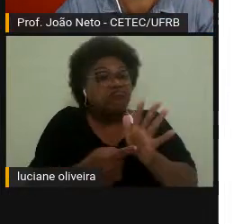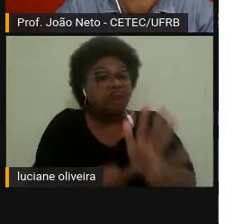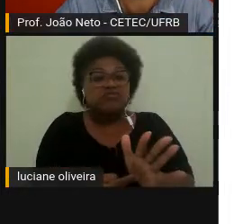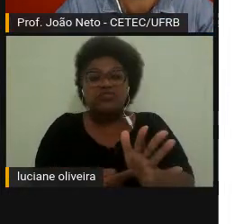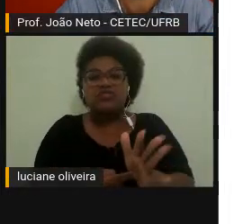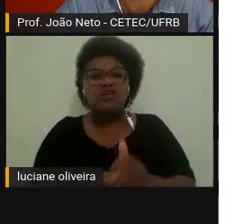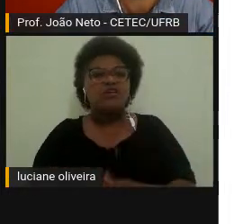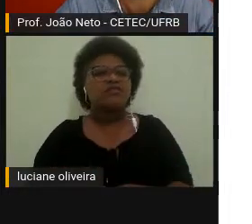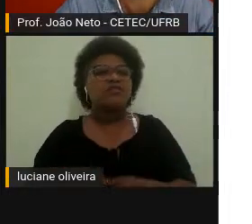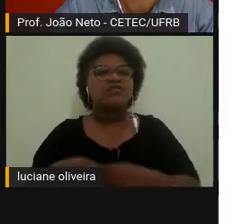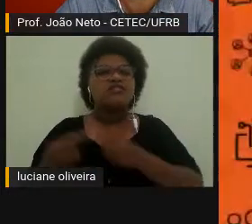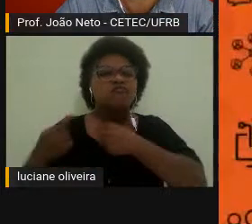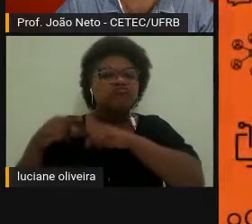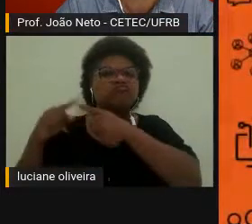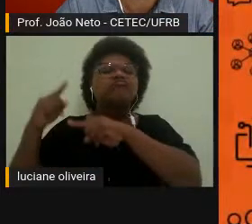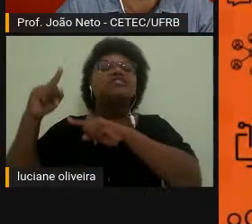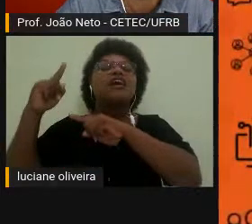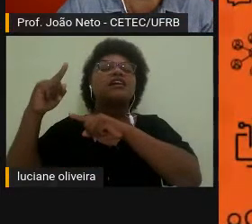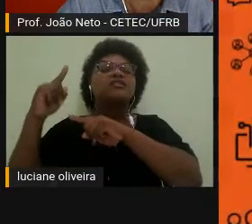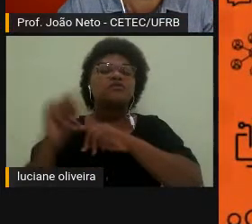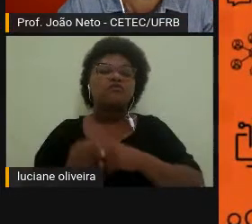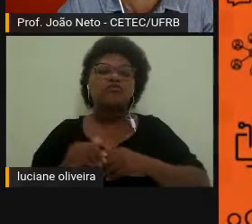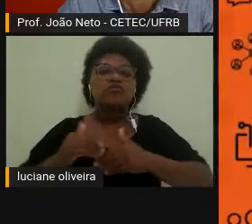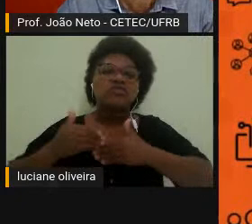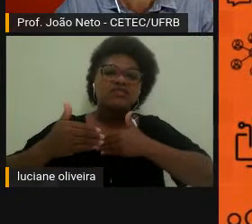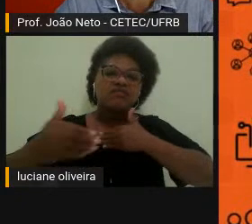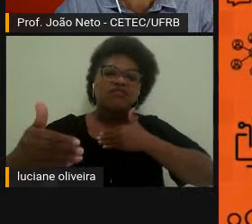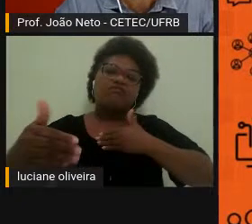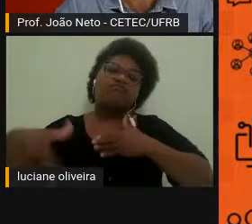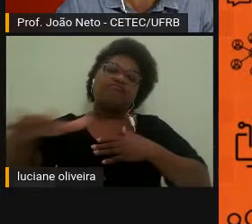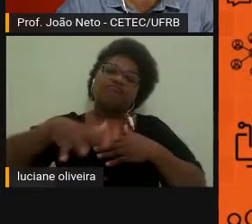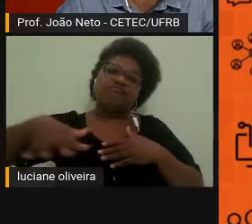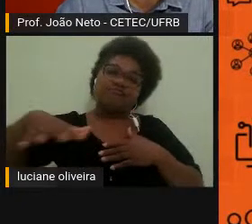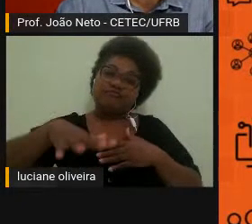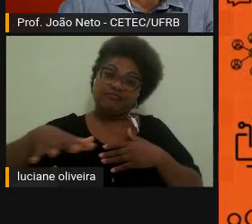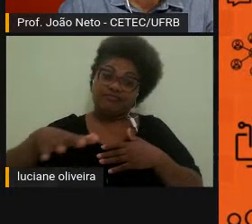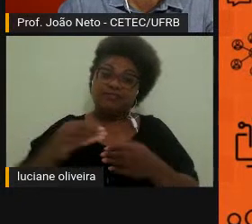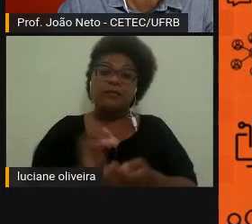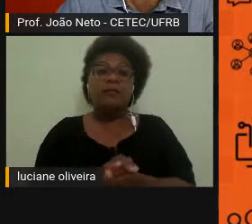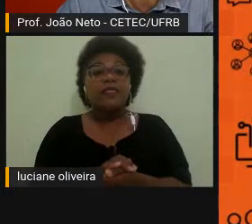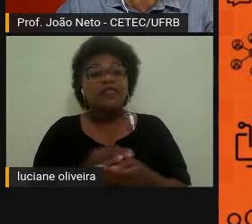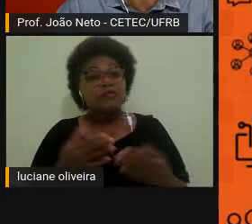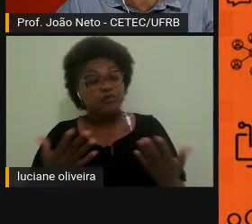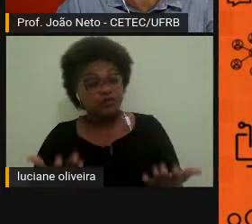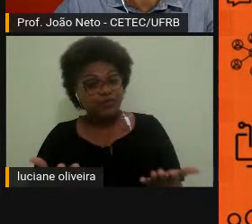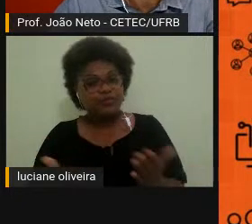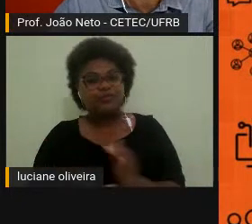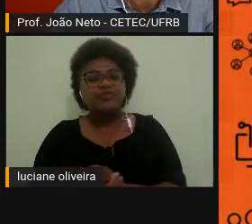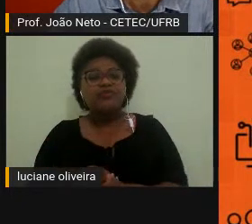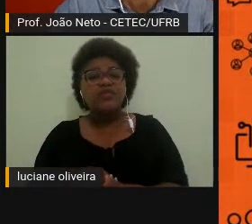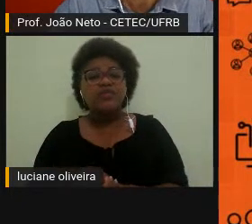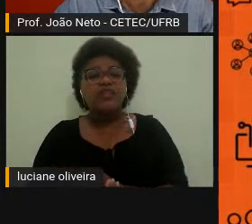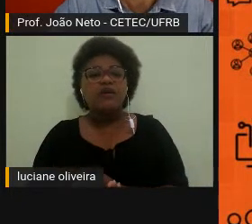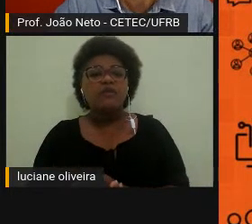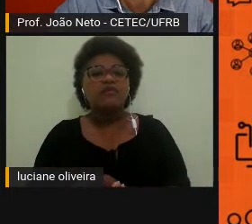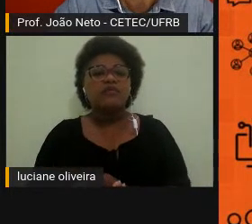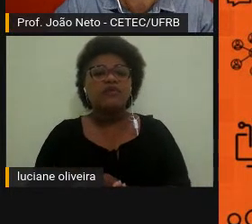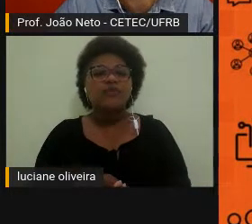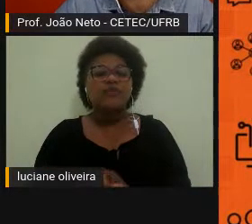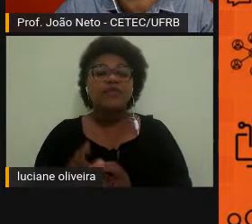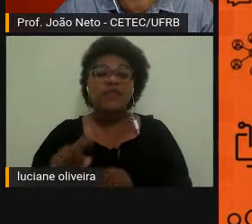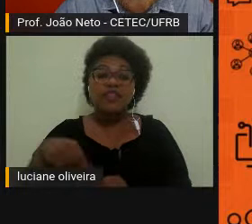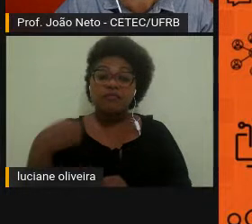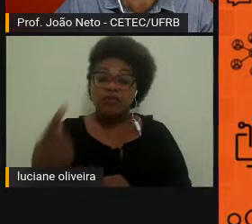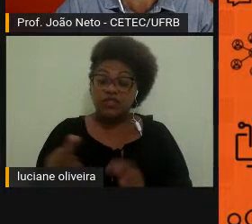em uma escala muito grande em suas Áreas pois bem trazendo então depois da Sara breve